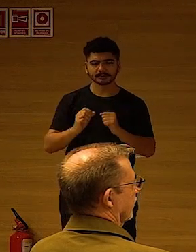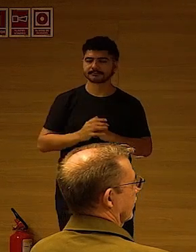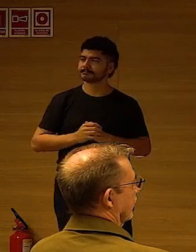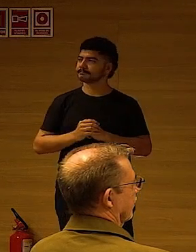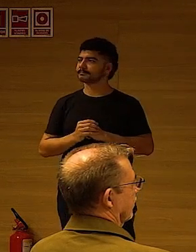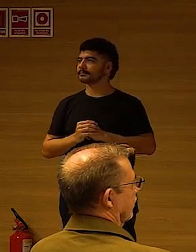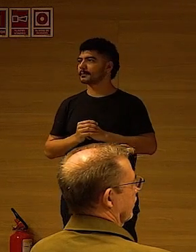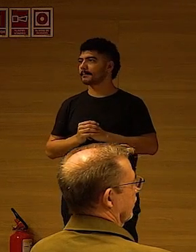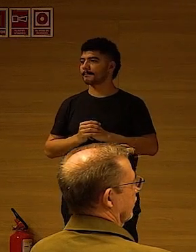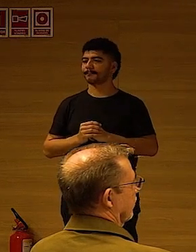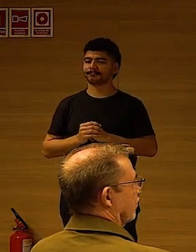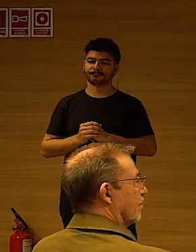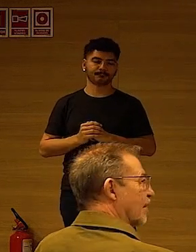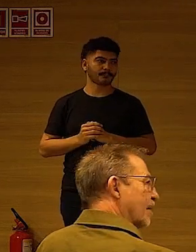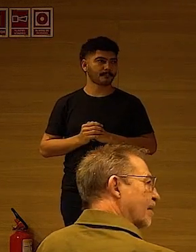Boa noite. Acho que não precisa.